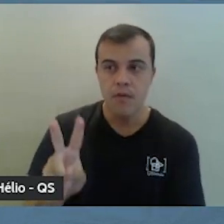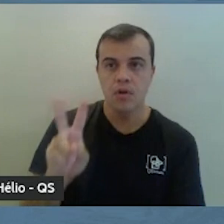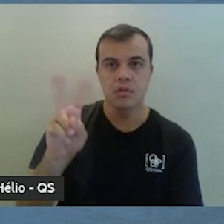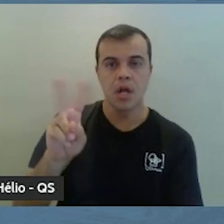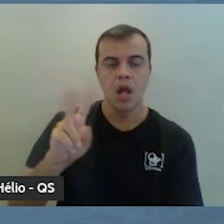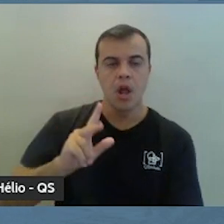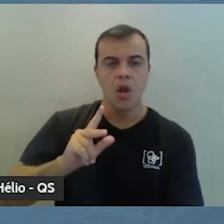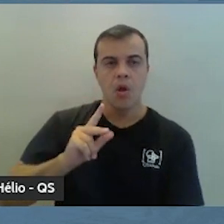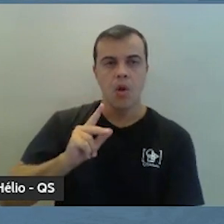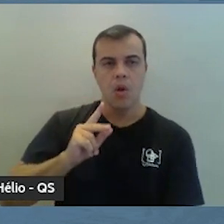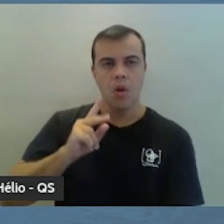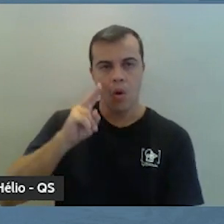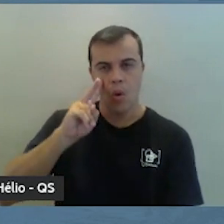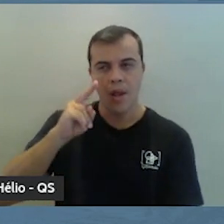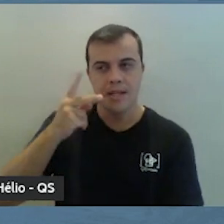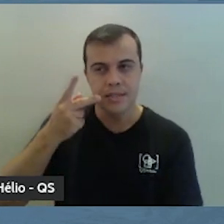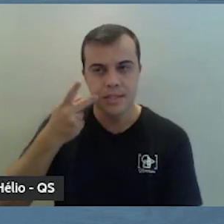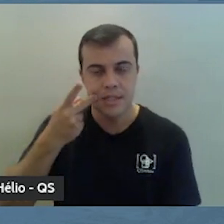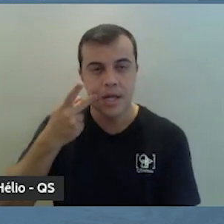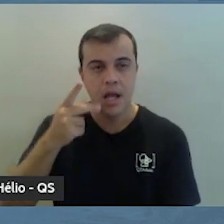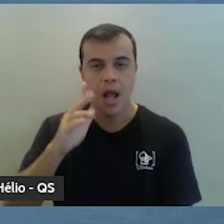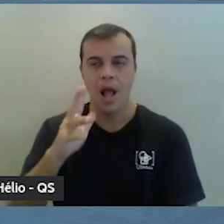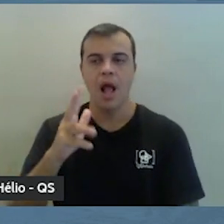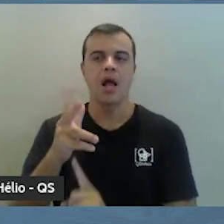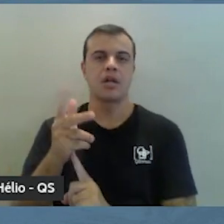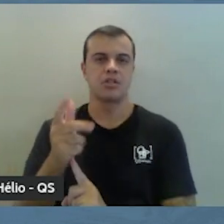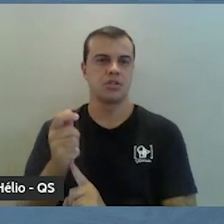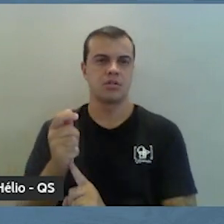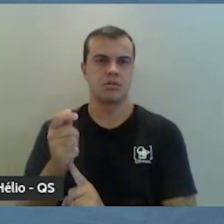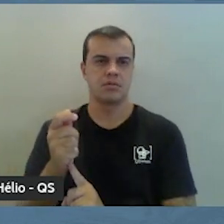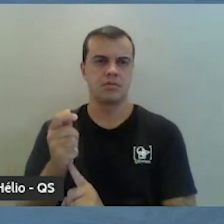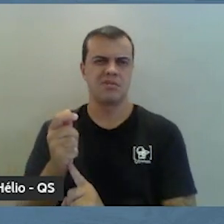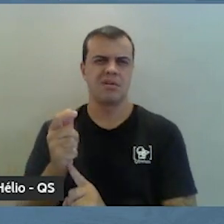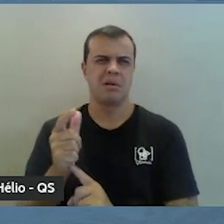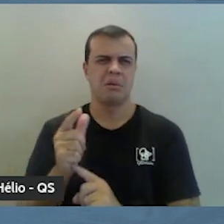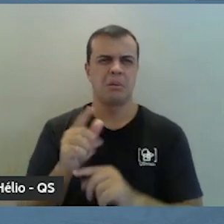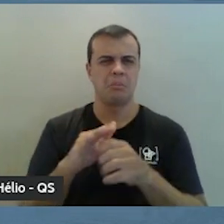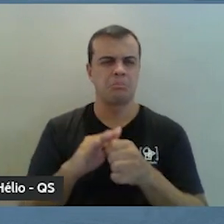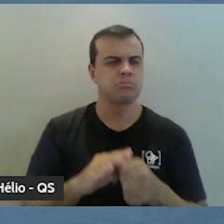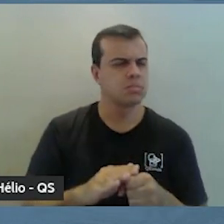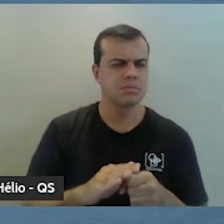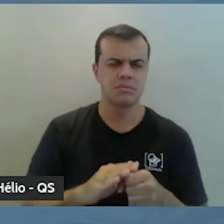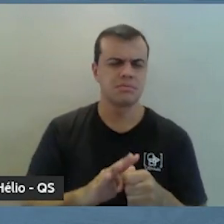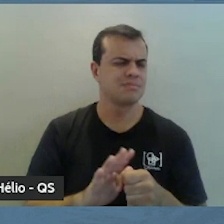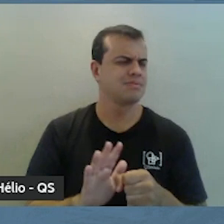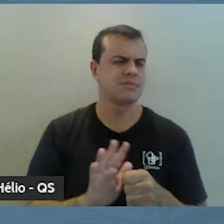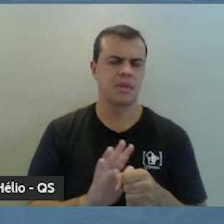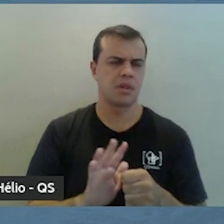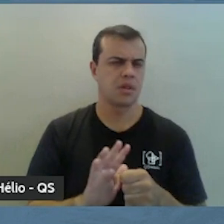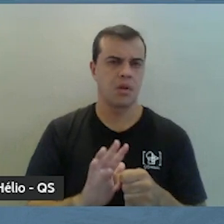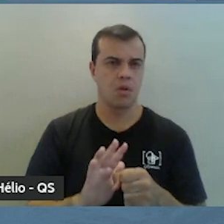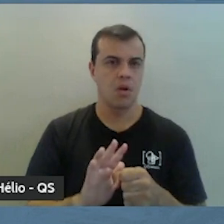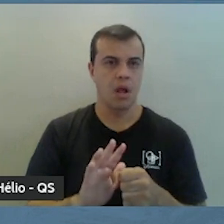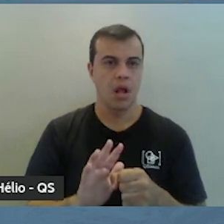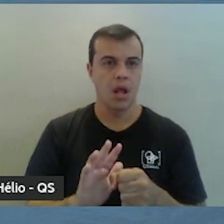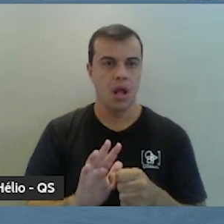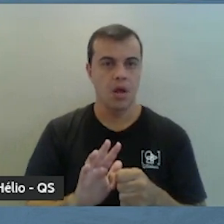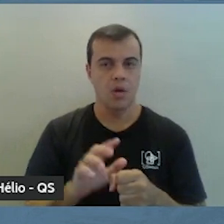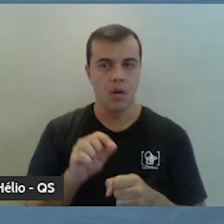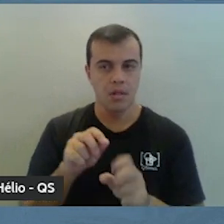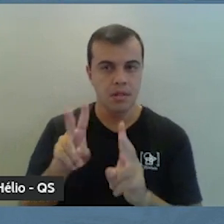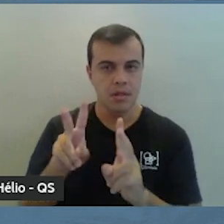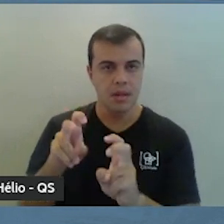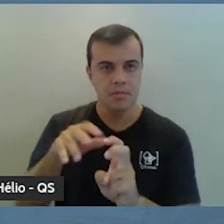reconhecida como arte, e não como uma arte menor, ou como uma arte de menor valor, no